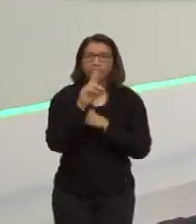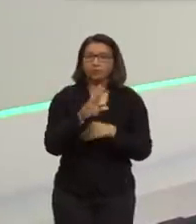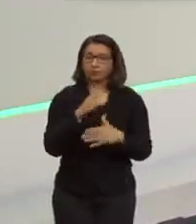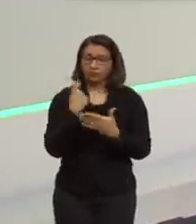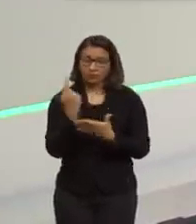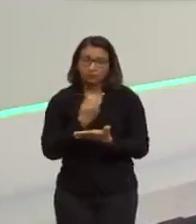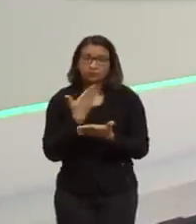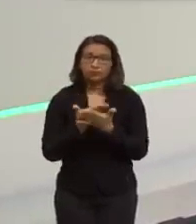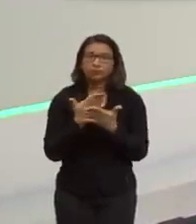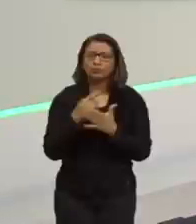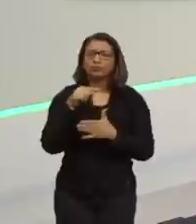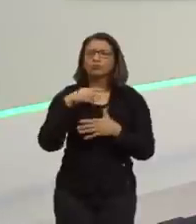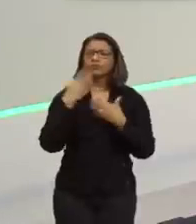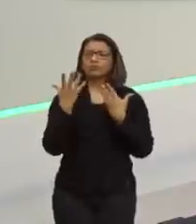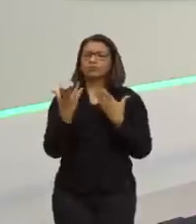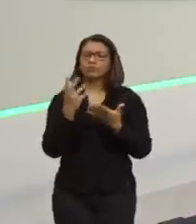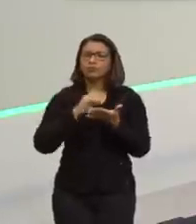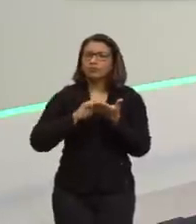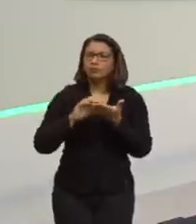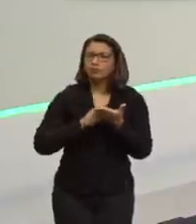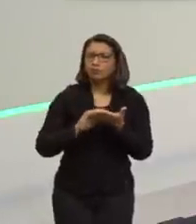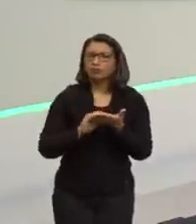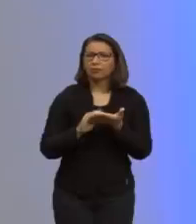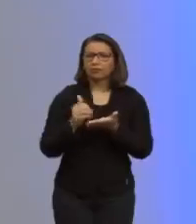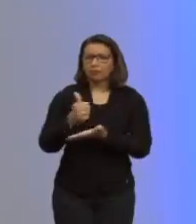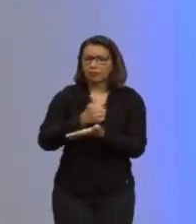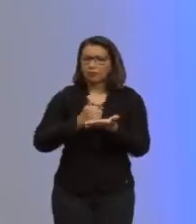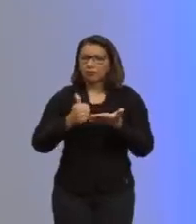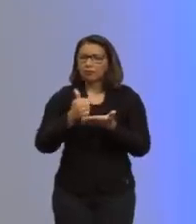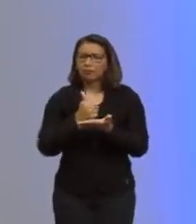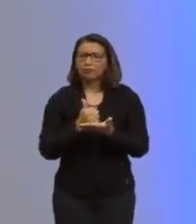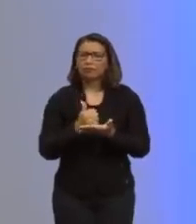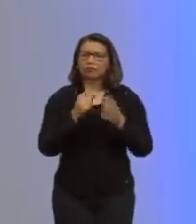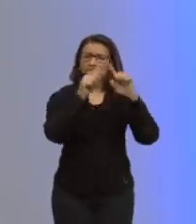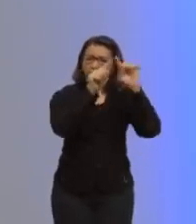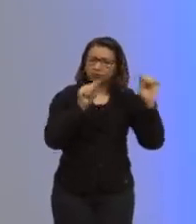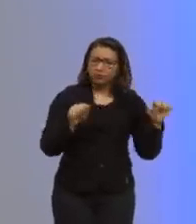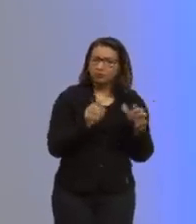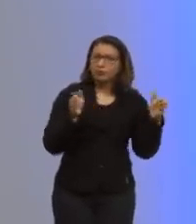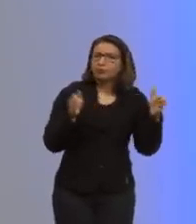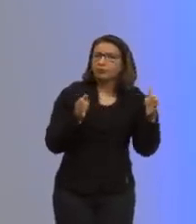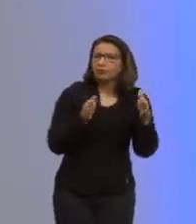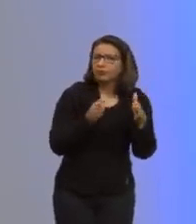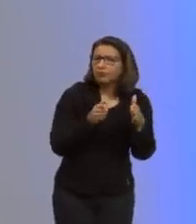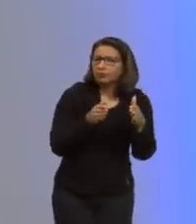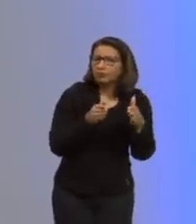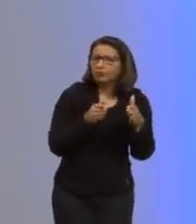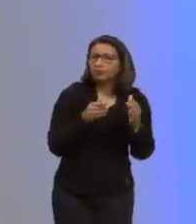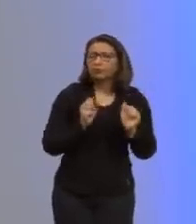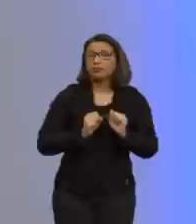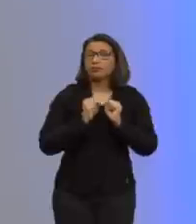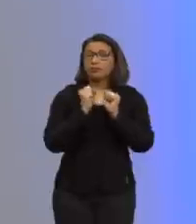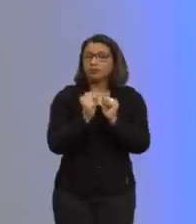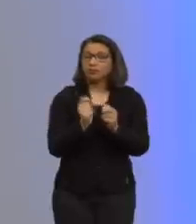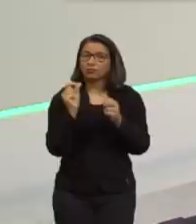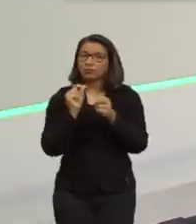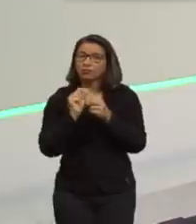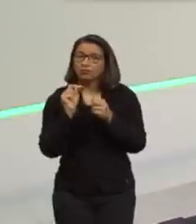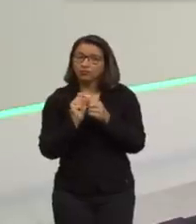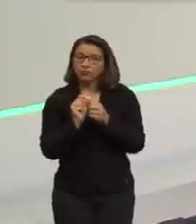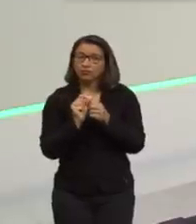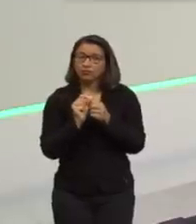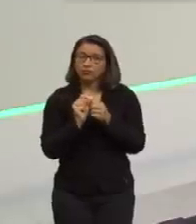a base desse triângulo menor, desse triângulo pequenininho que formou ali, a gente pode formar uma regra de